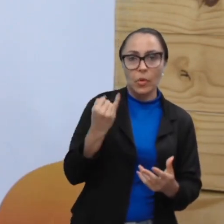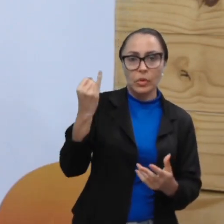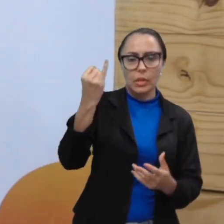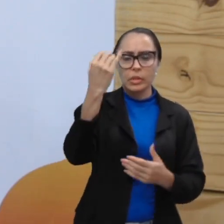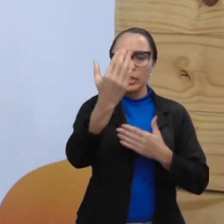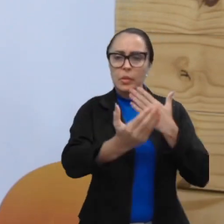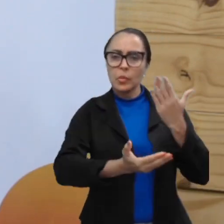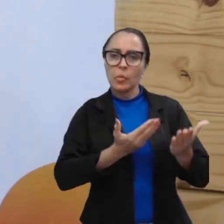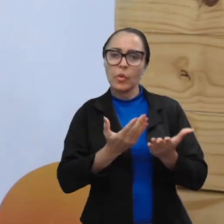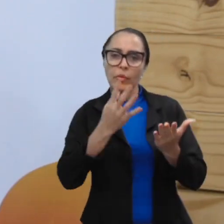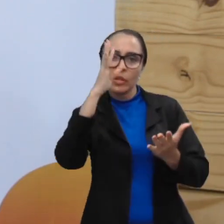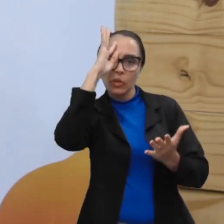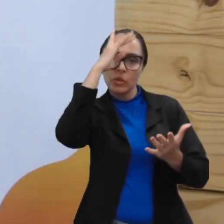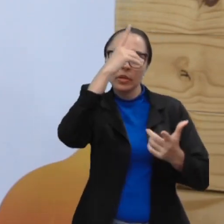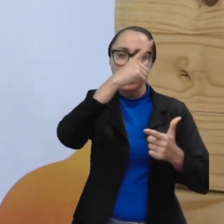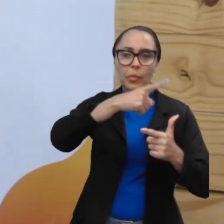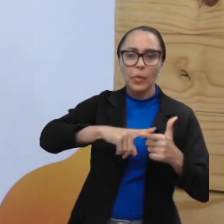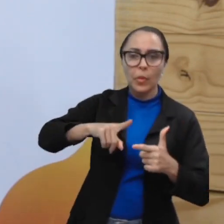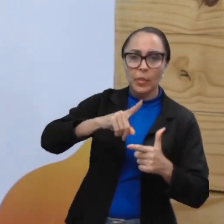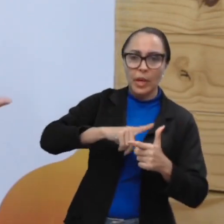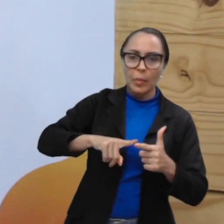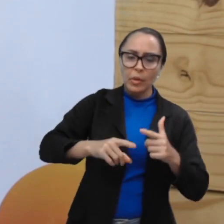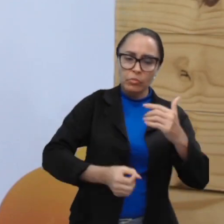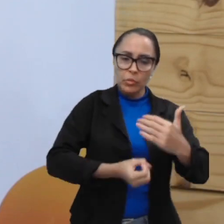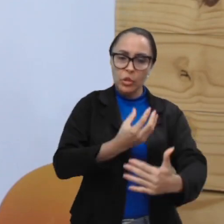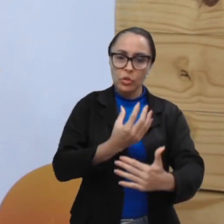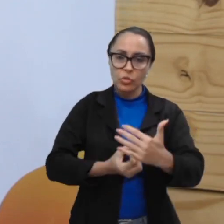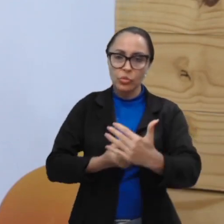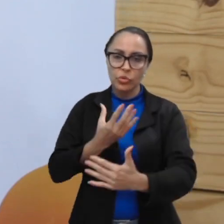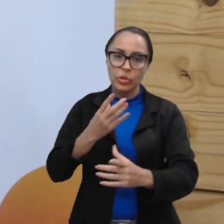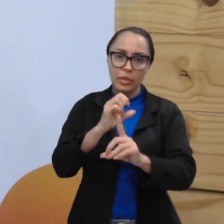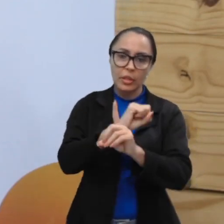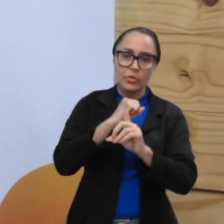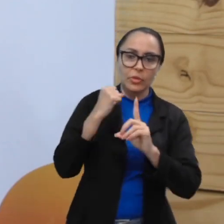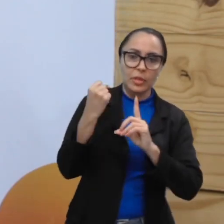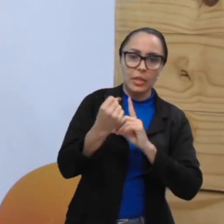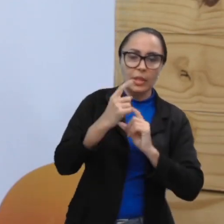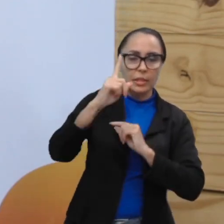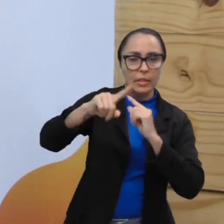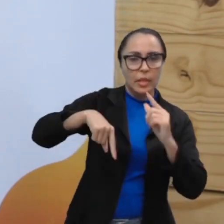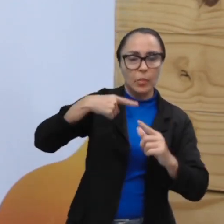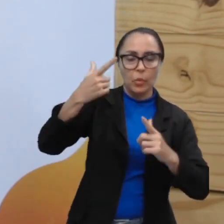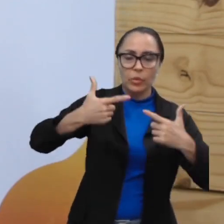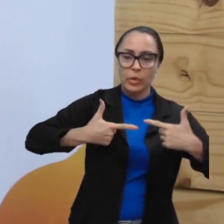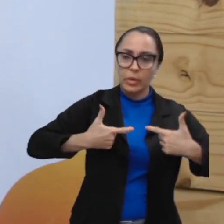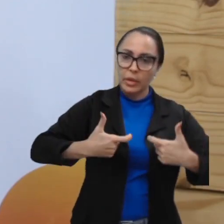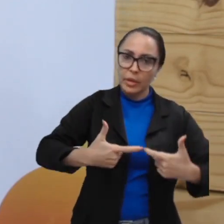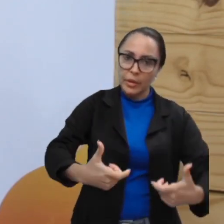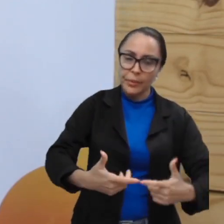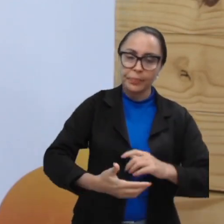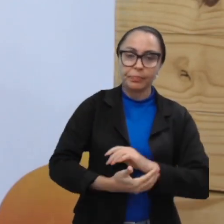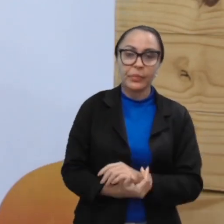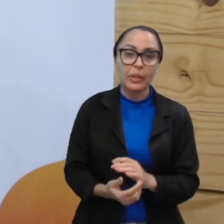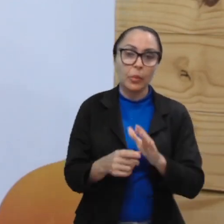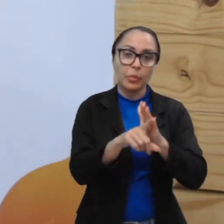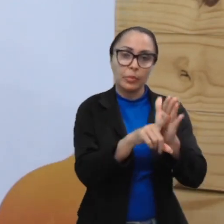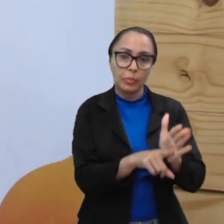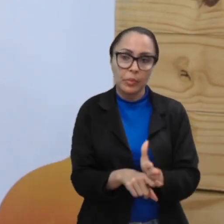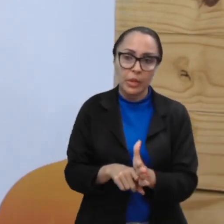essas soluções para os problemas que estavam surgindo ali naquela sociedade pós-guerra. Então, pesquisa